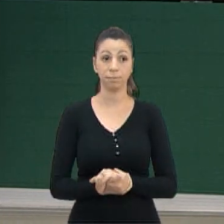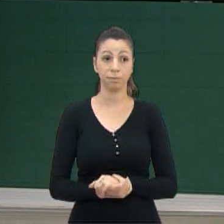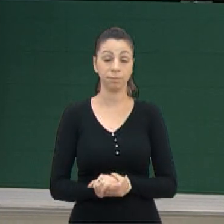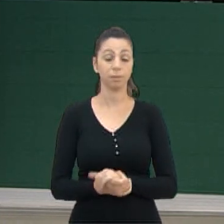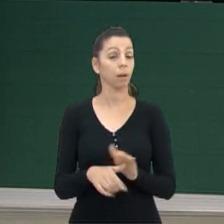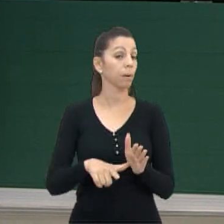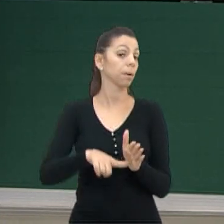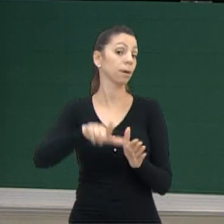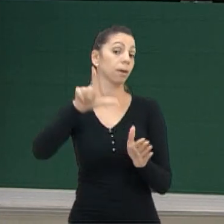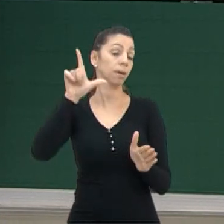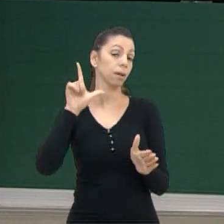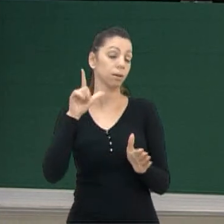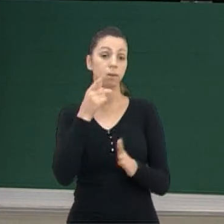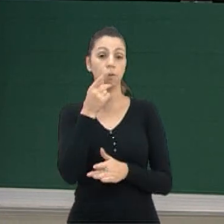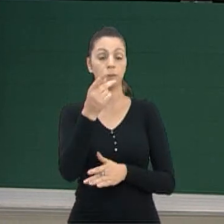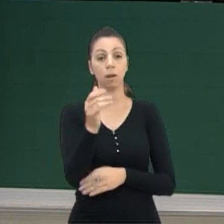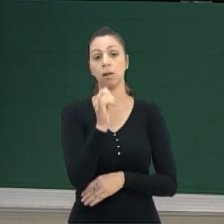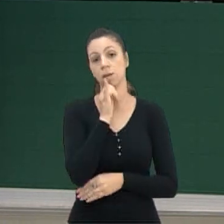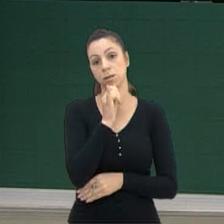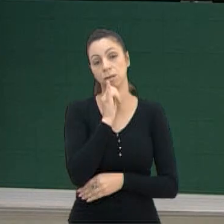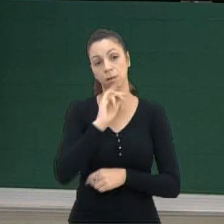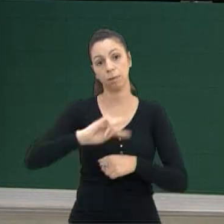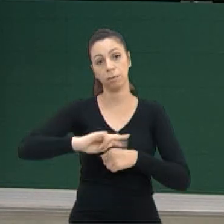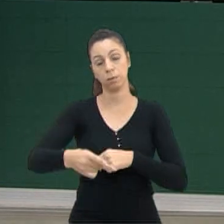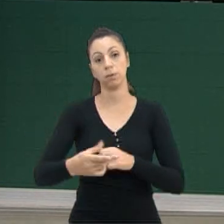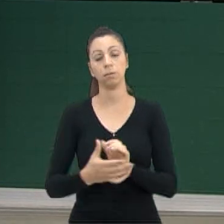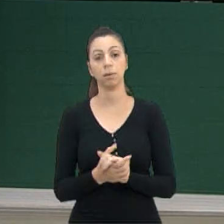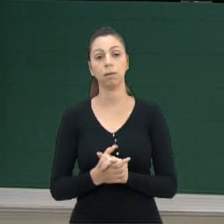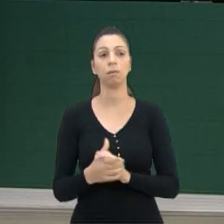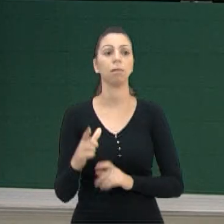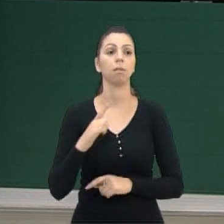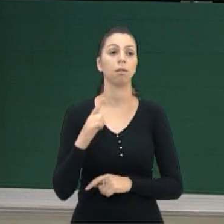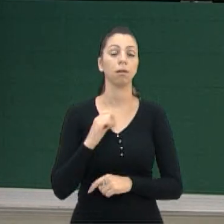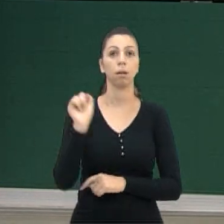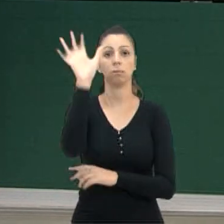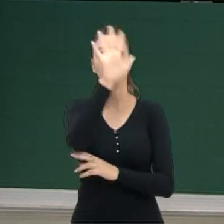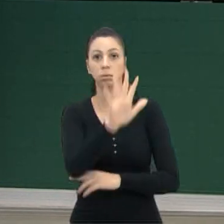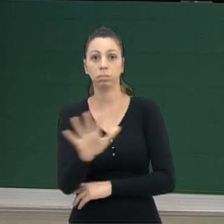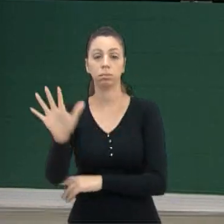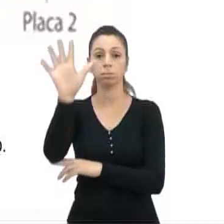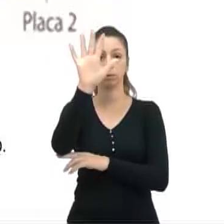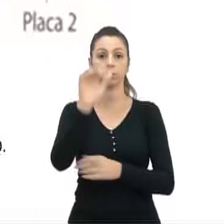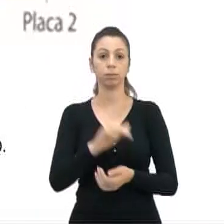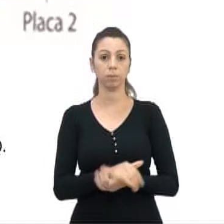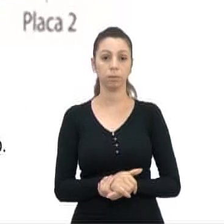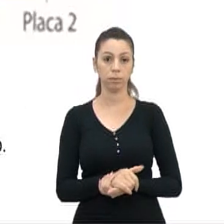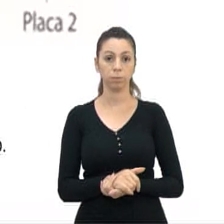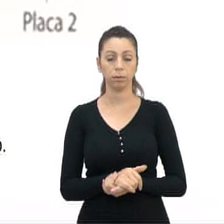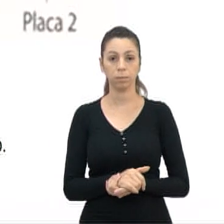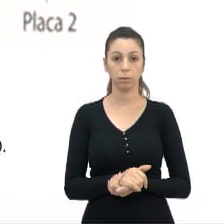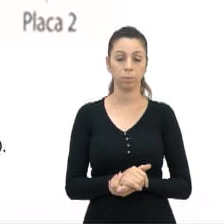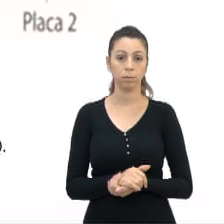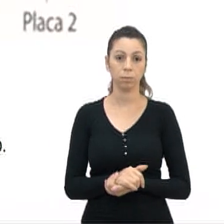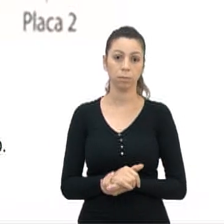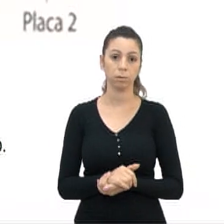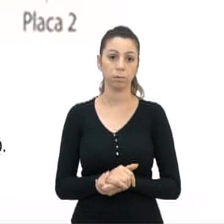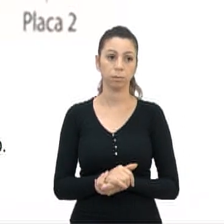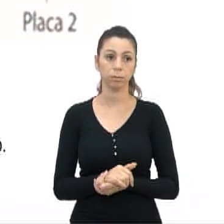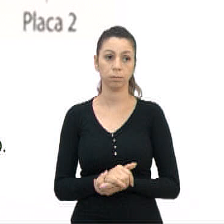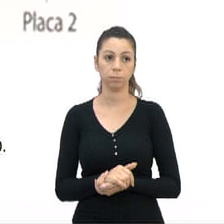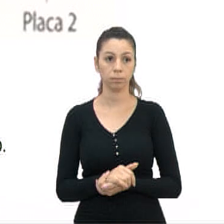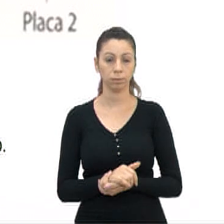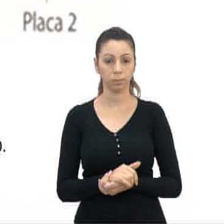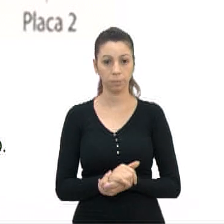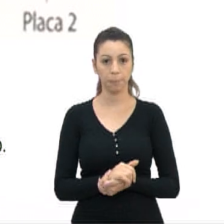Antes de eu falar destes exemplos de consequências, eu trouxe mais um desenho para mostrar os movimentos.